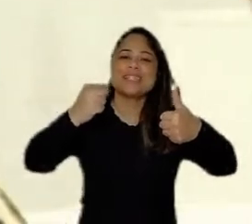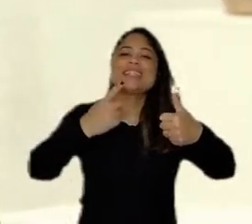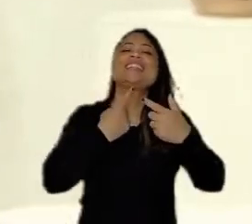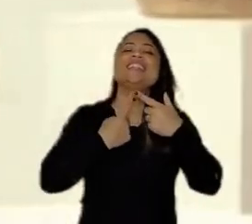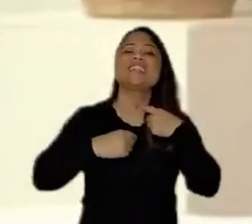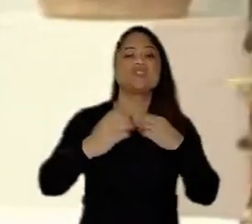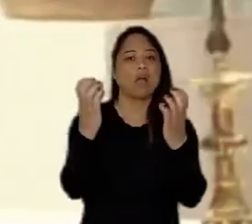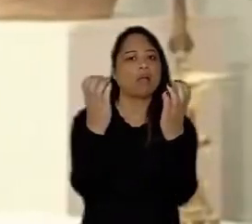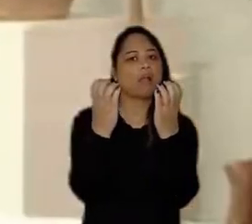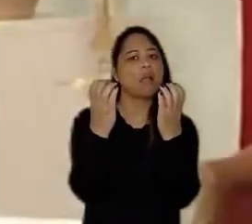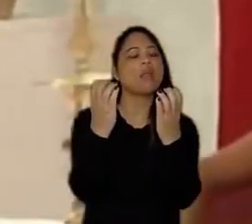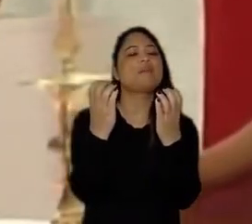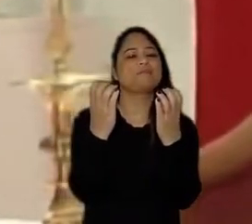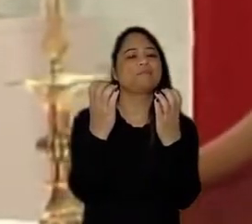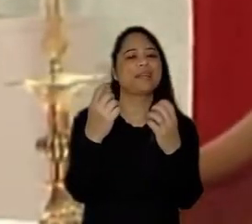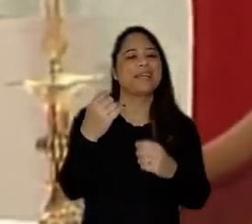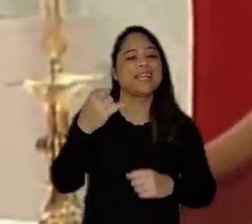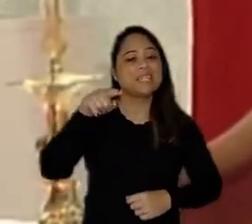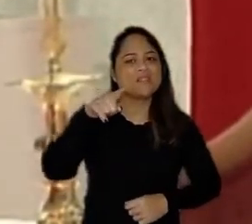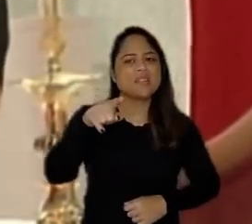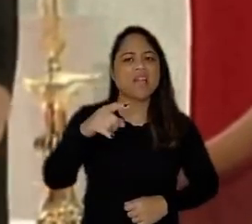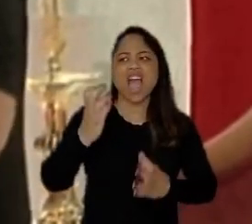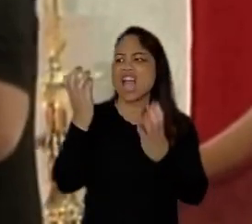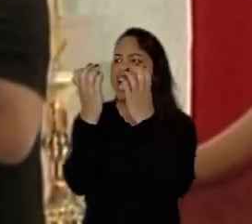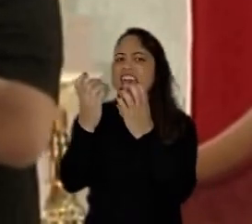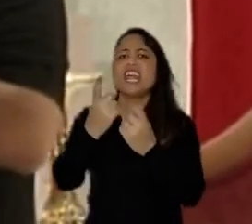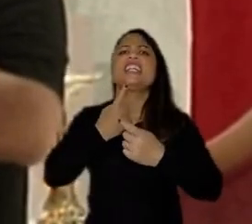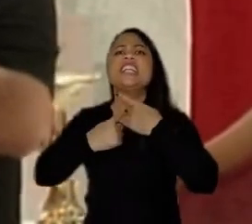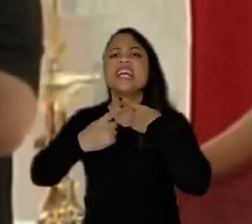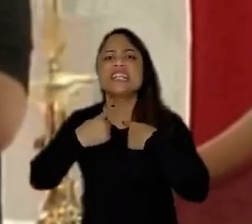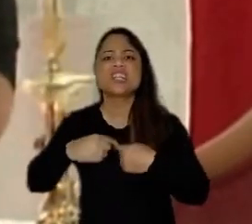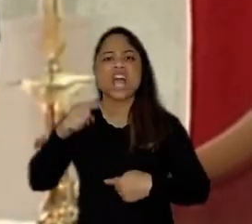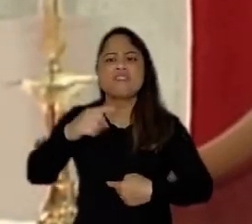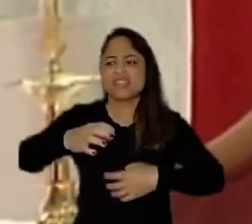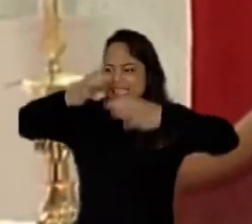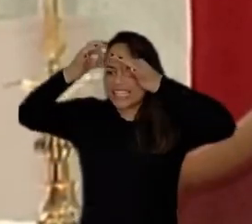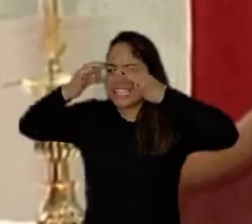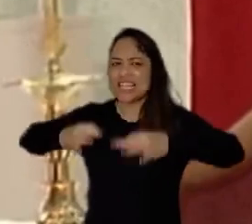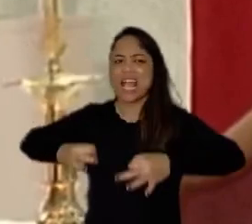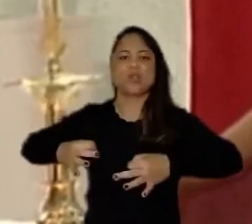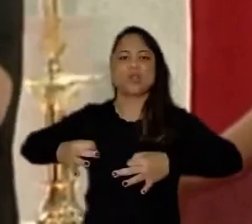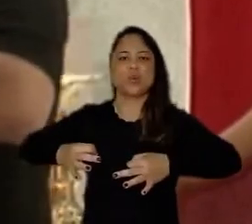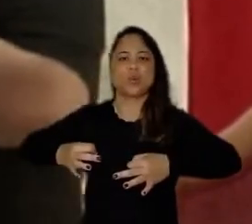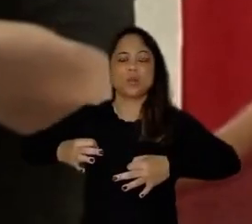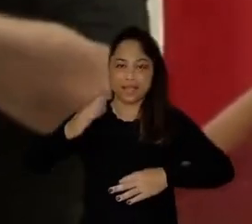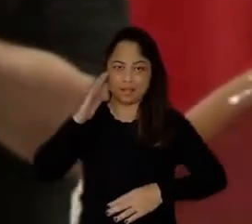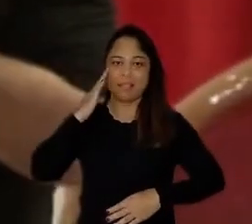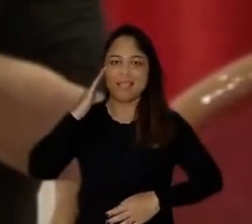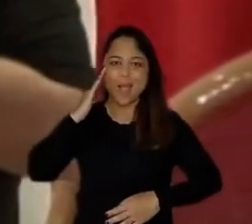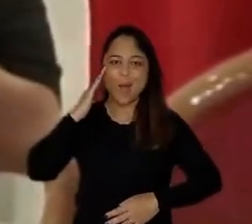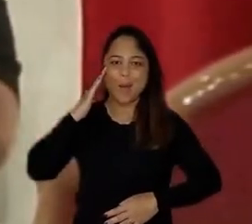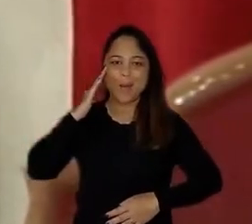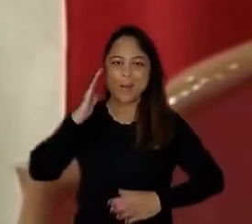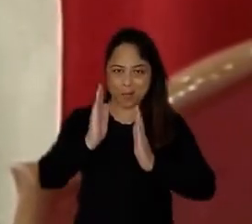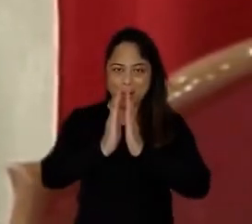a expectativa não engana. Ela não engana. Quem está me ouvindo, diga amém.